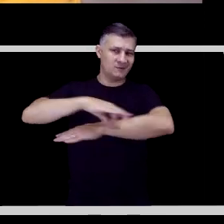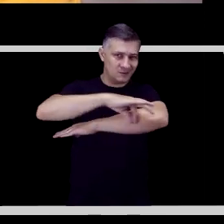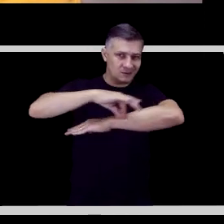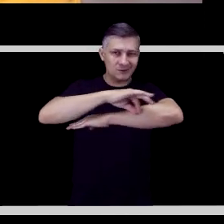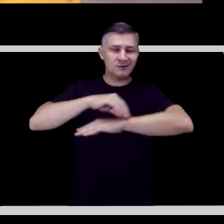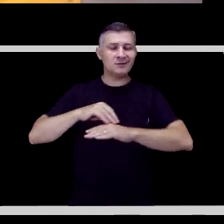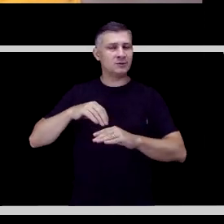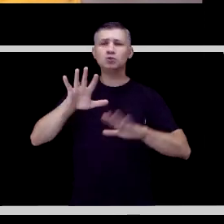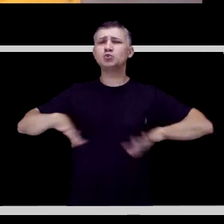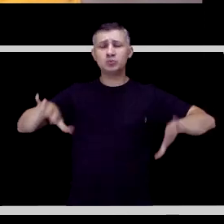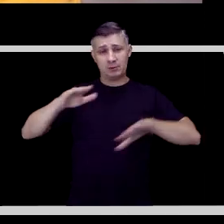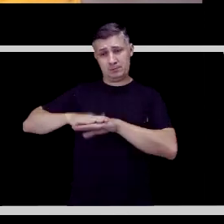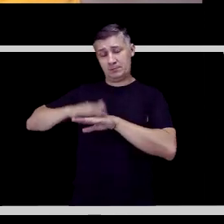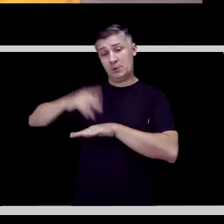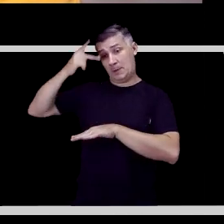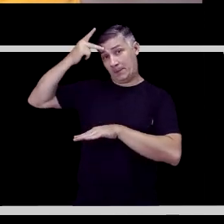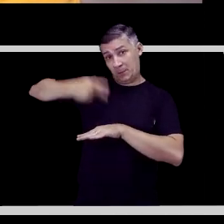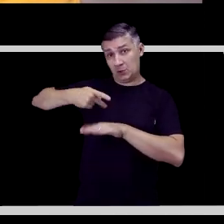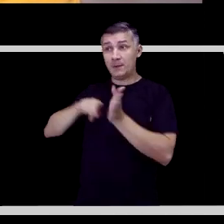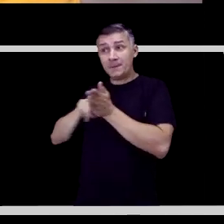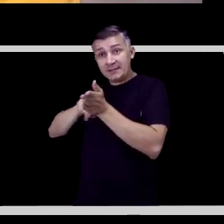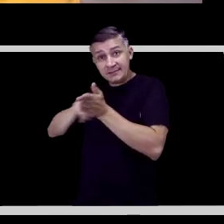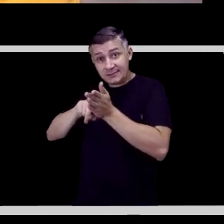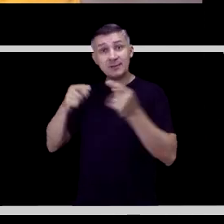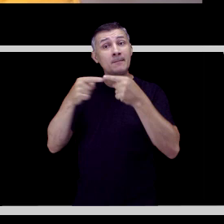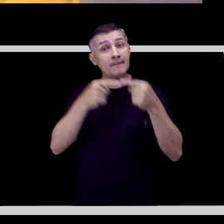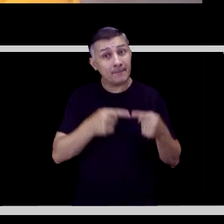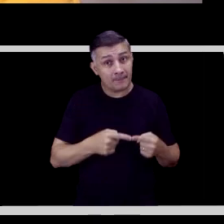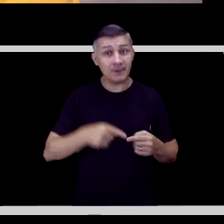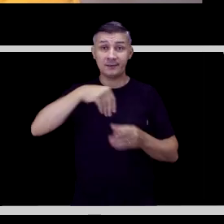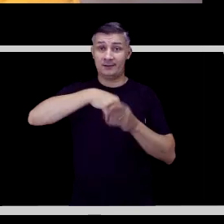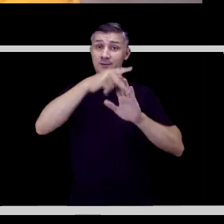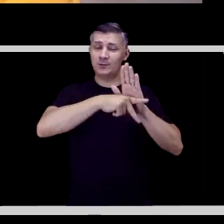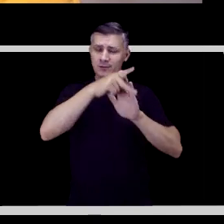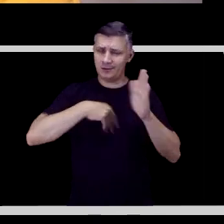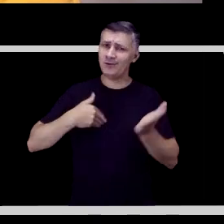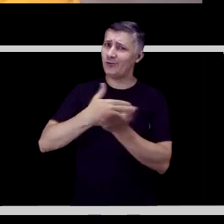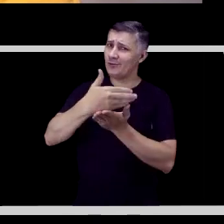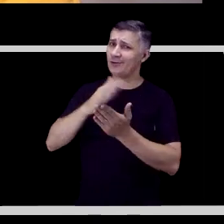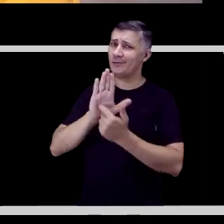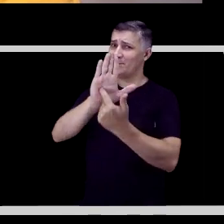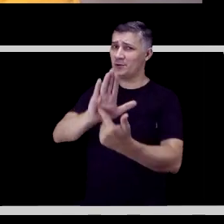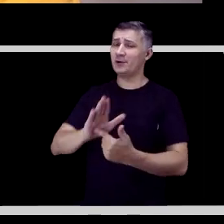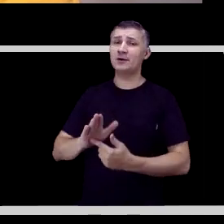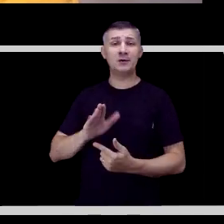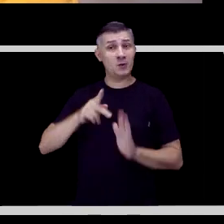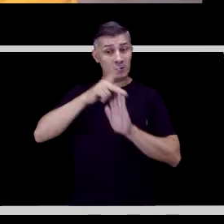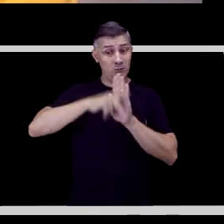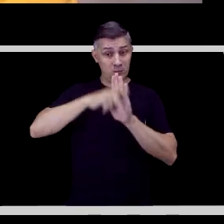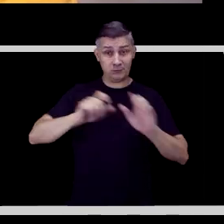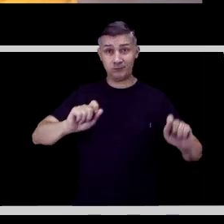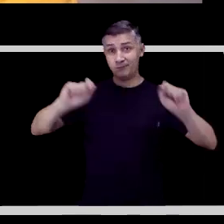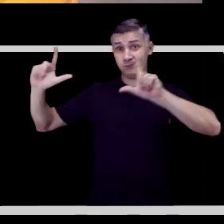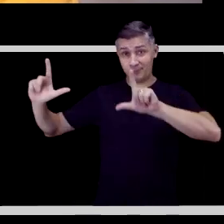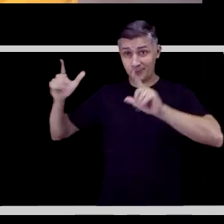de investigação de todas as nossas pesquisas particulares. E eu vou começar, então, compartilhando a